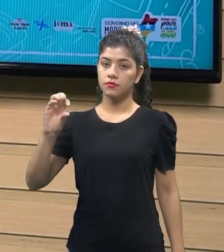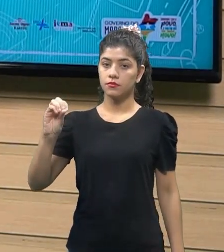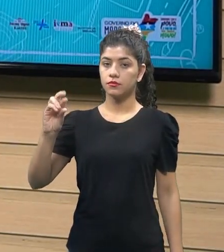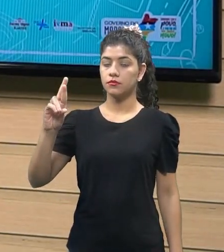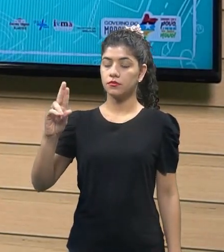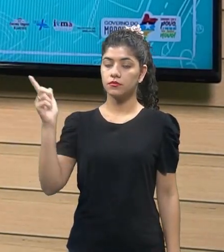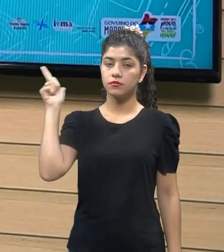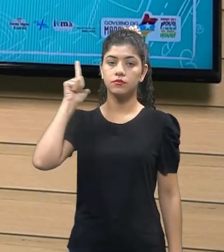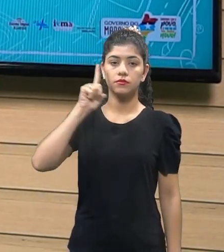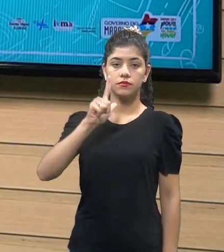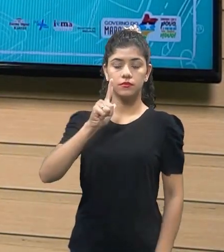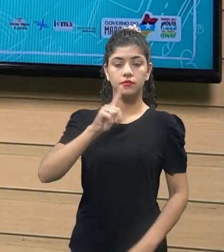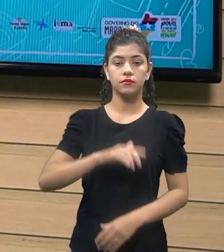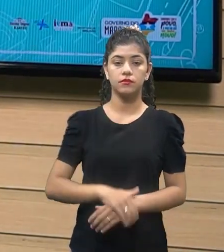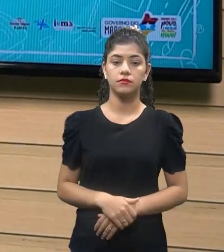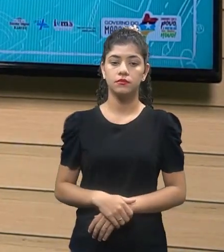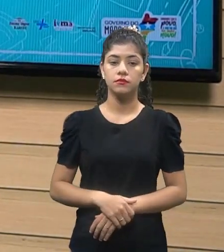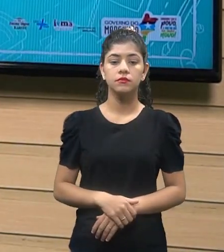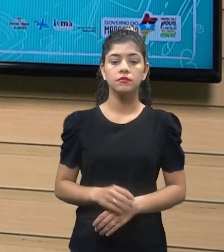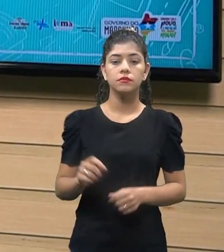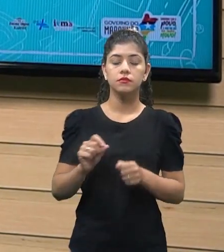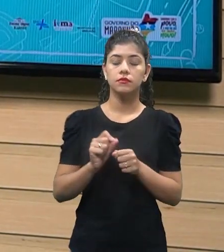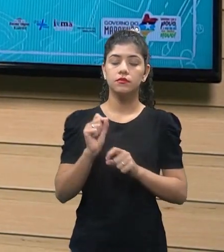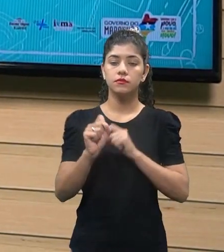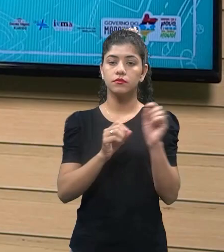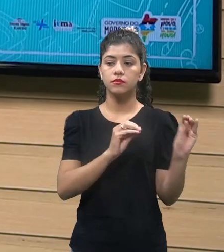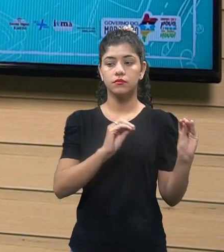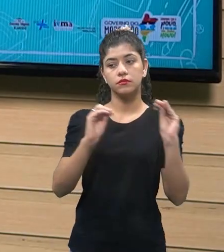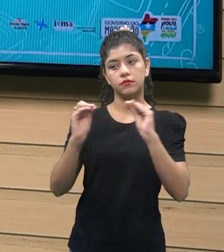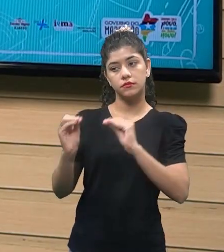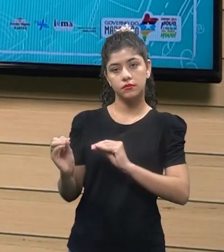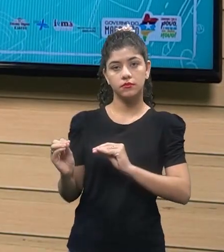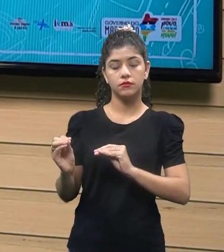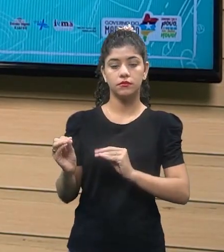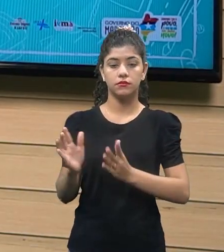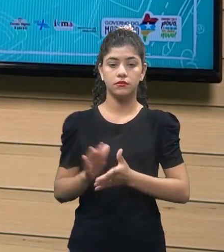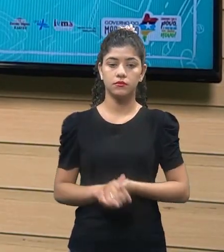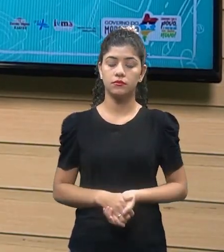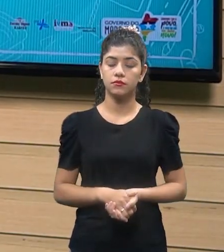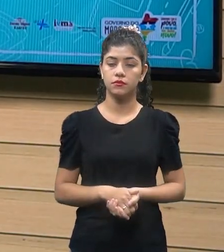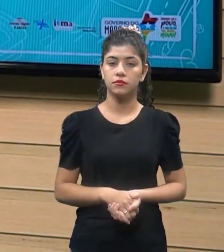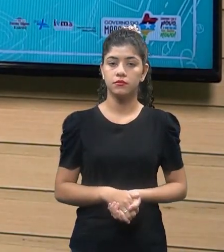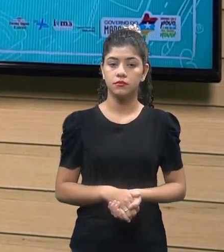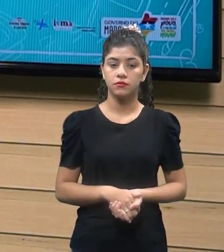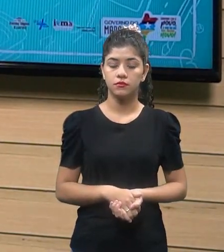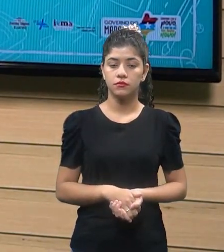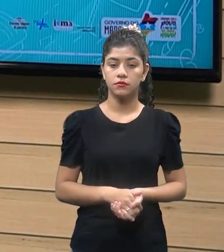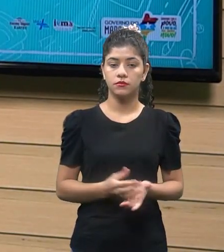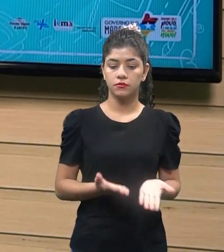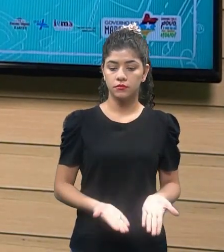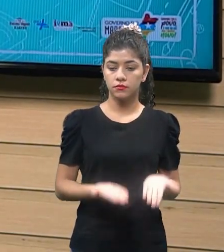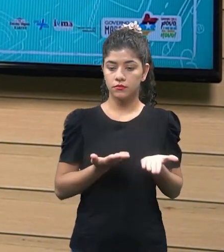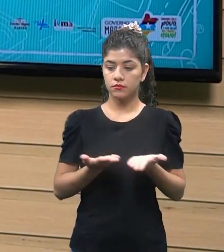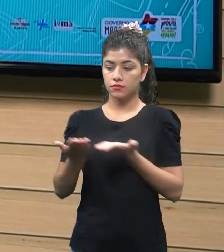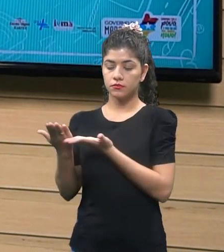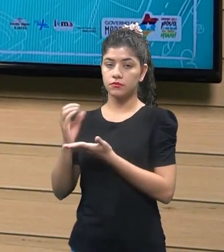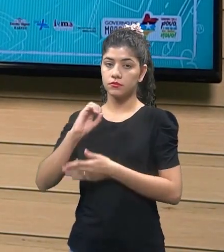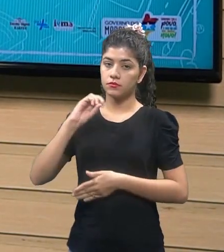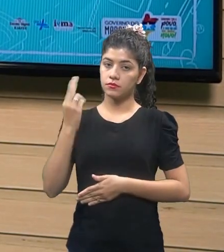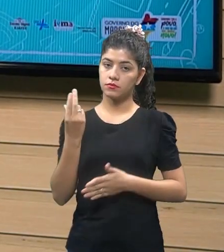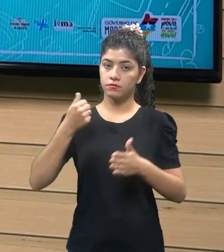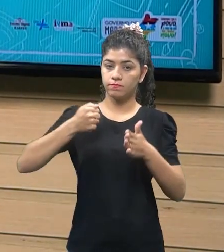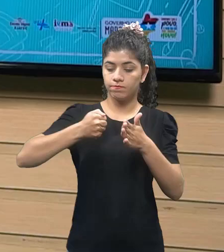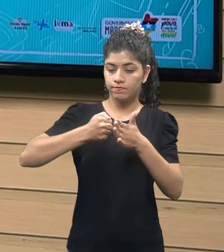problema. Então, se for para transportar alguma coisa, se for para elevar alguma coisa, ou para pressionar, tudo isso